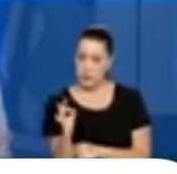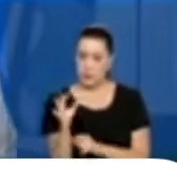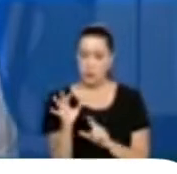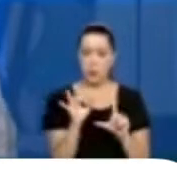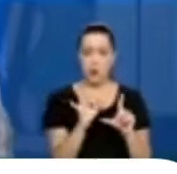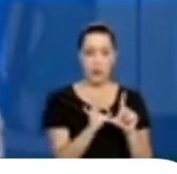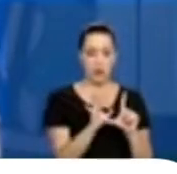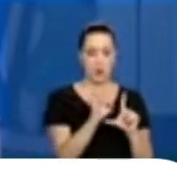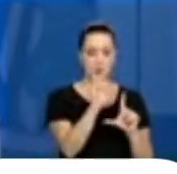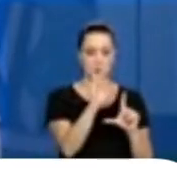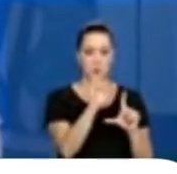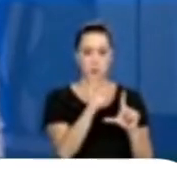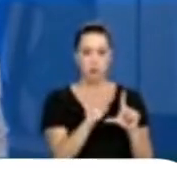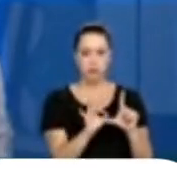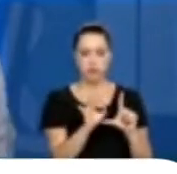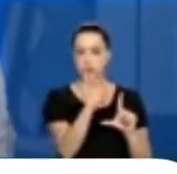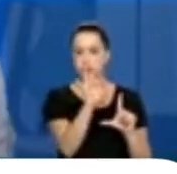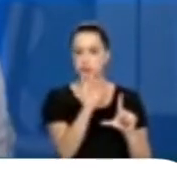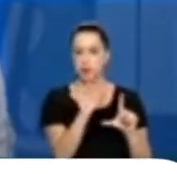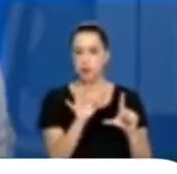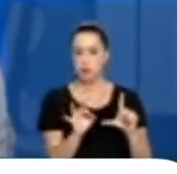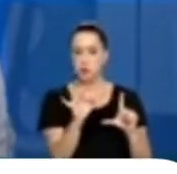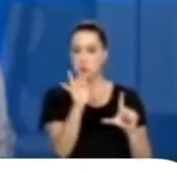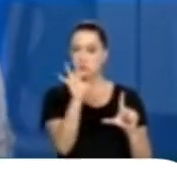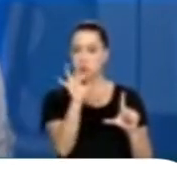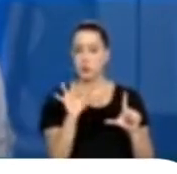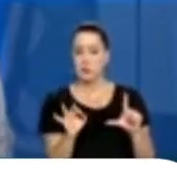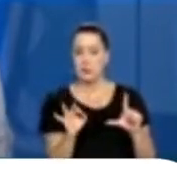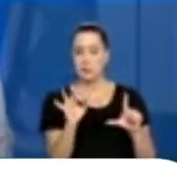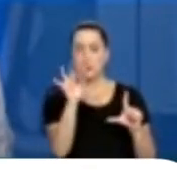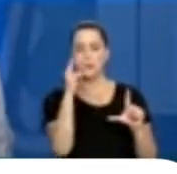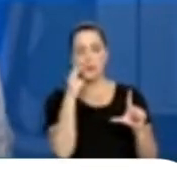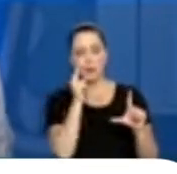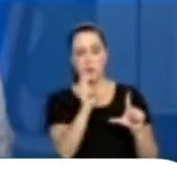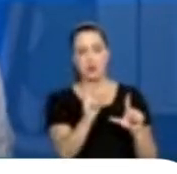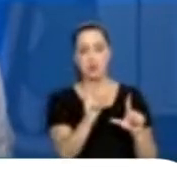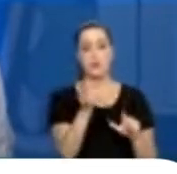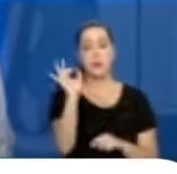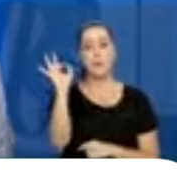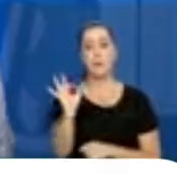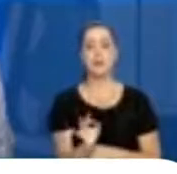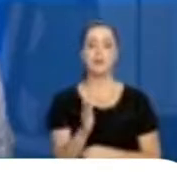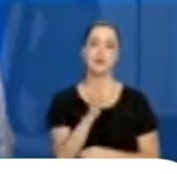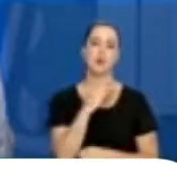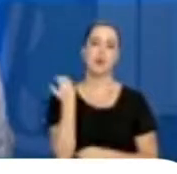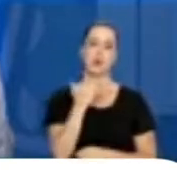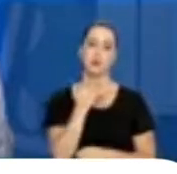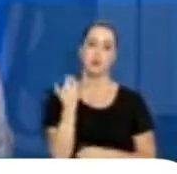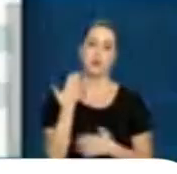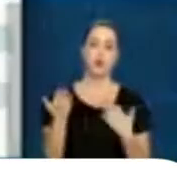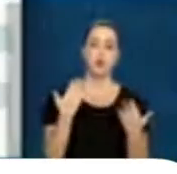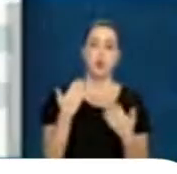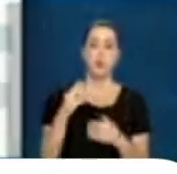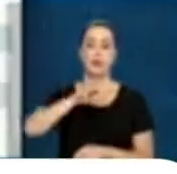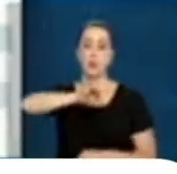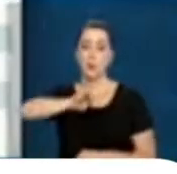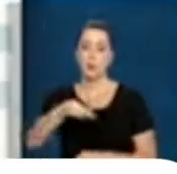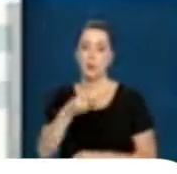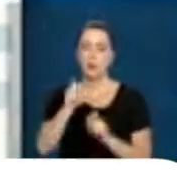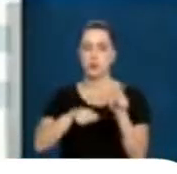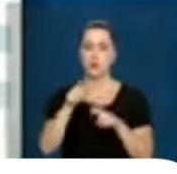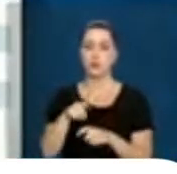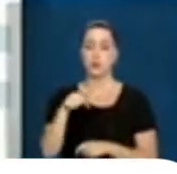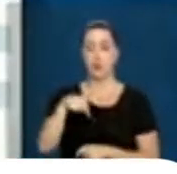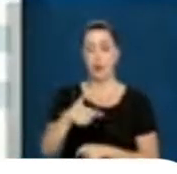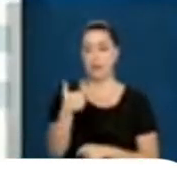ficou fora de ordem, mas é só para mostrar que a taxa de mortalidade no Brasil por milhão é de 20, na Itália